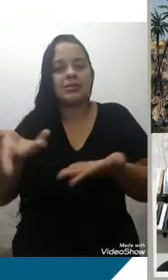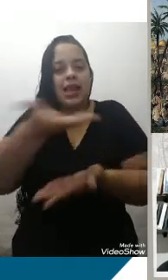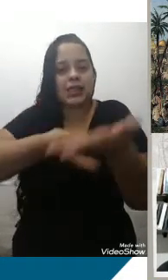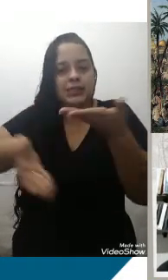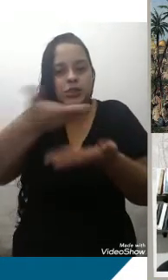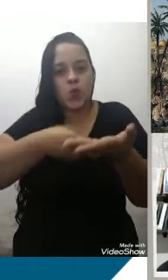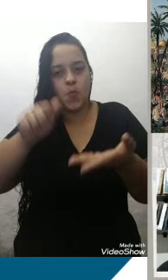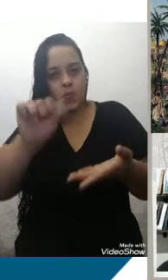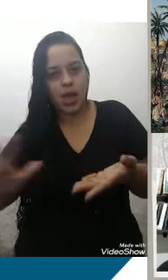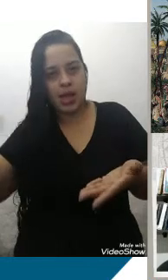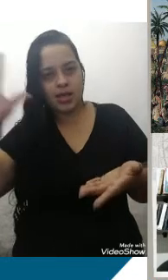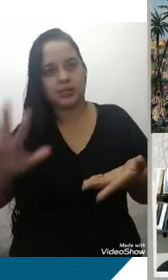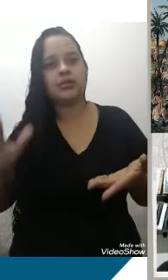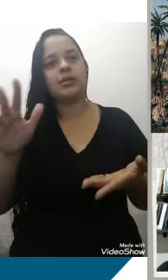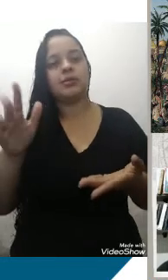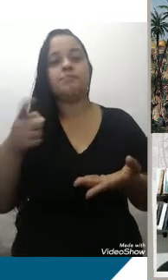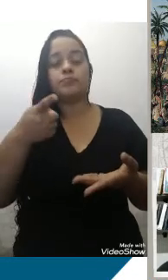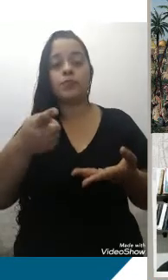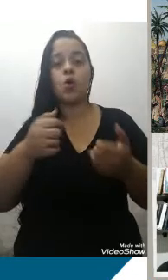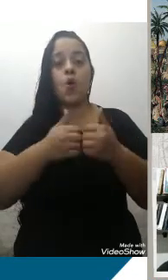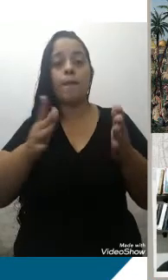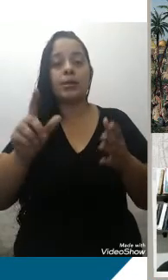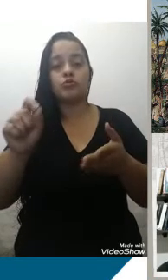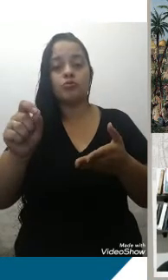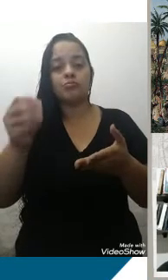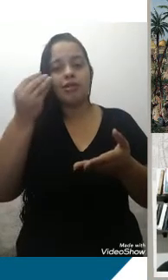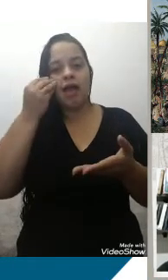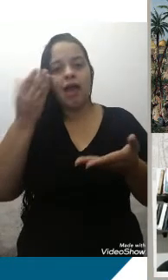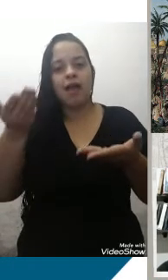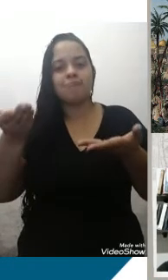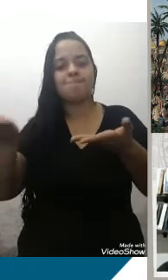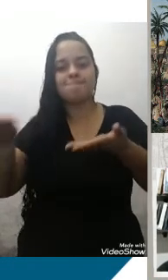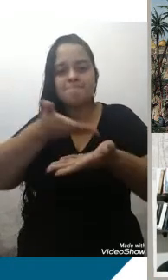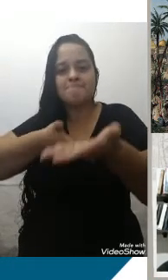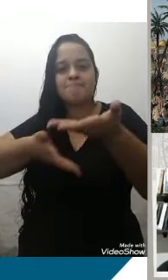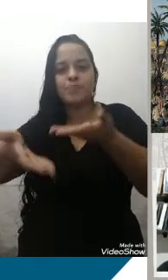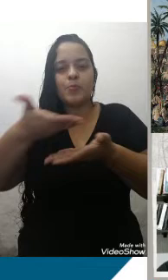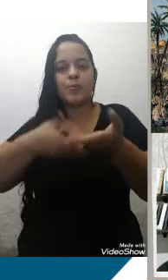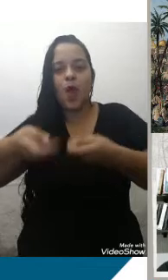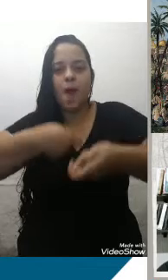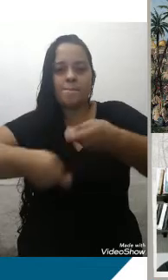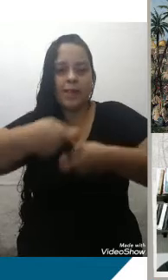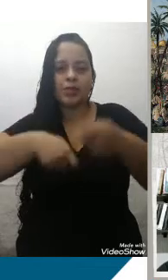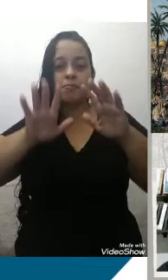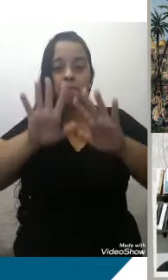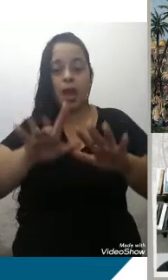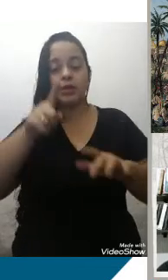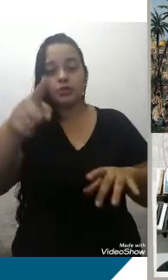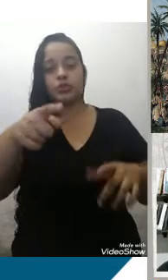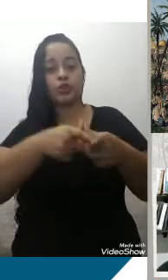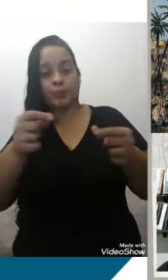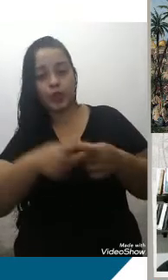na Ásia, passaram a ser os principais mediadores do comércio, mas isso não significou que